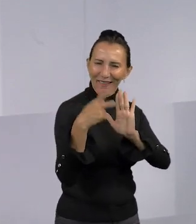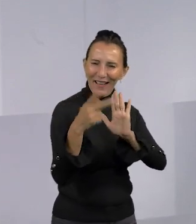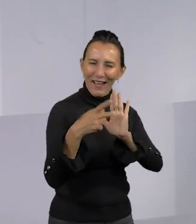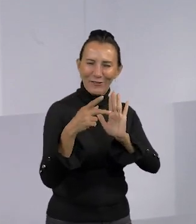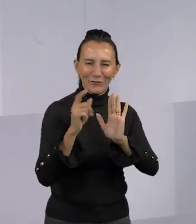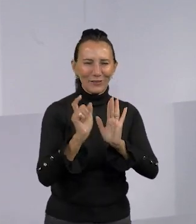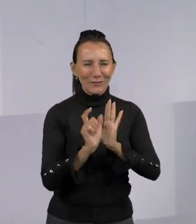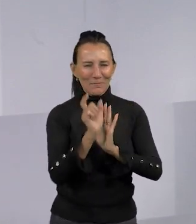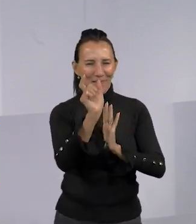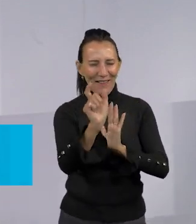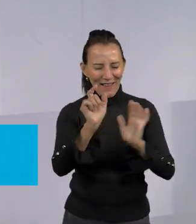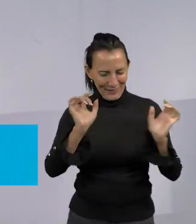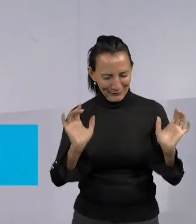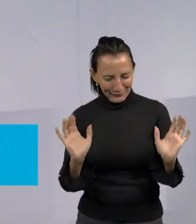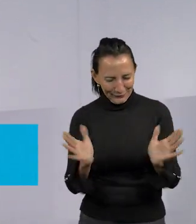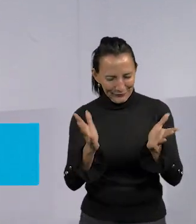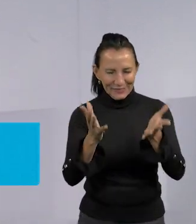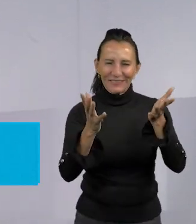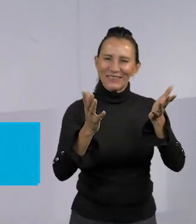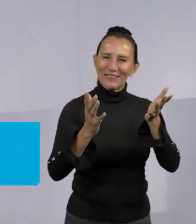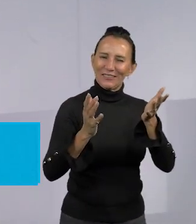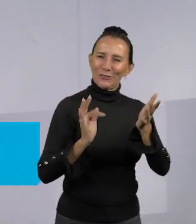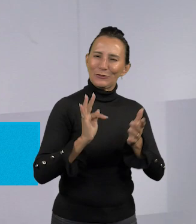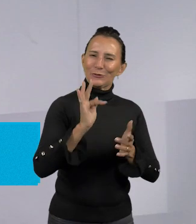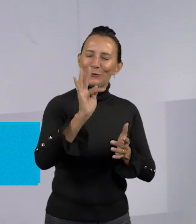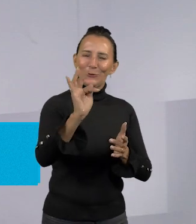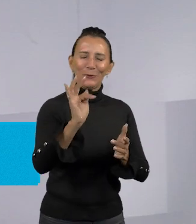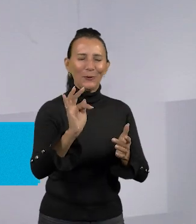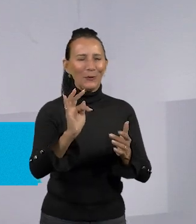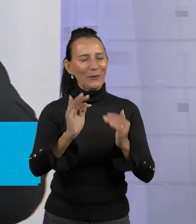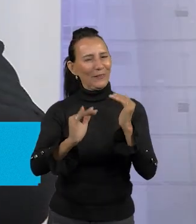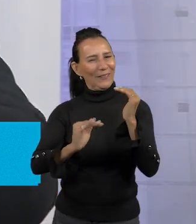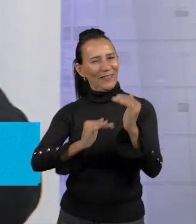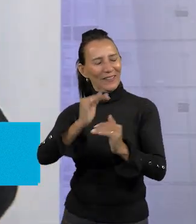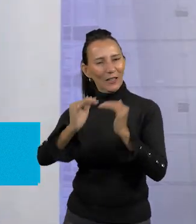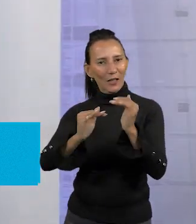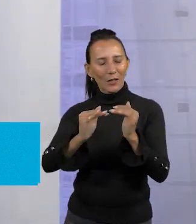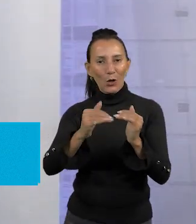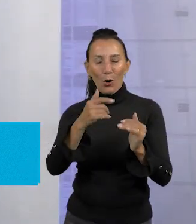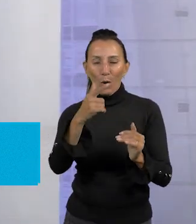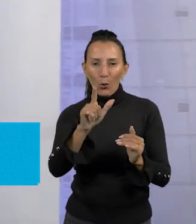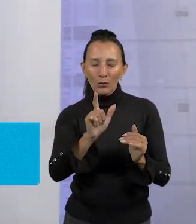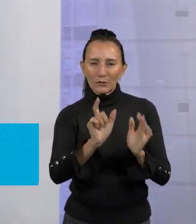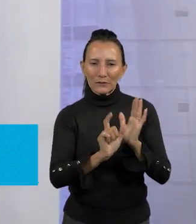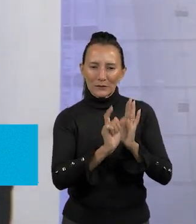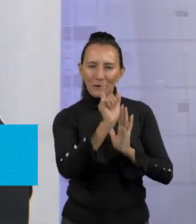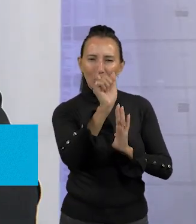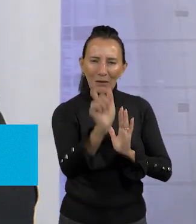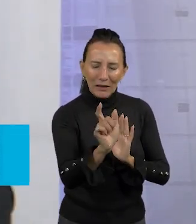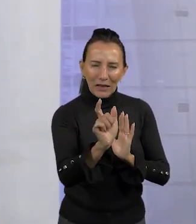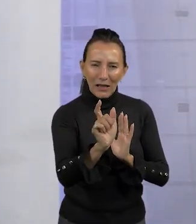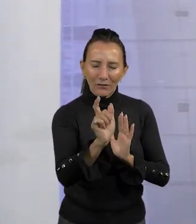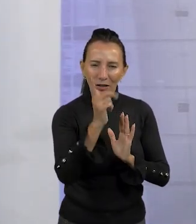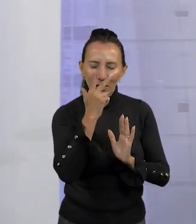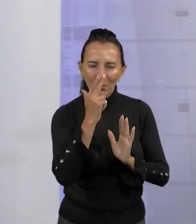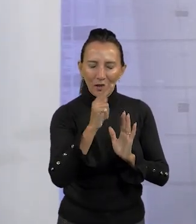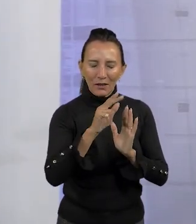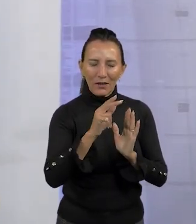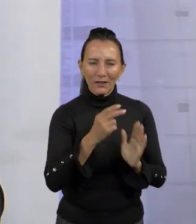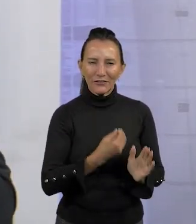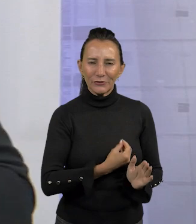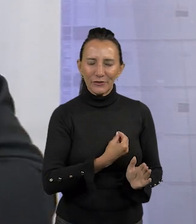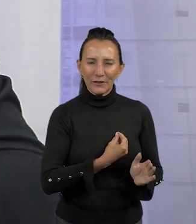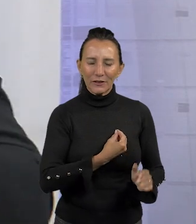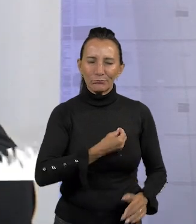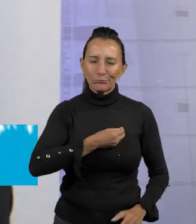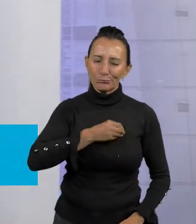para algo pra frente existem palavras que elas seguram você são âncoras por isso é